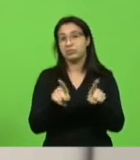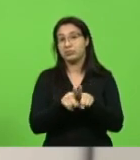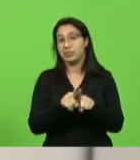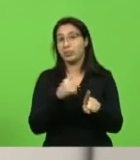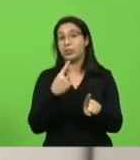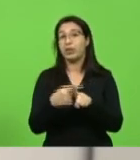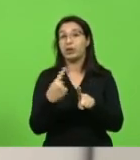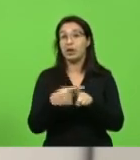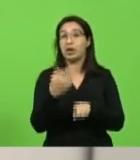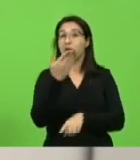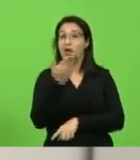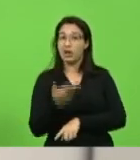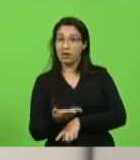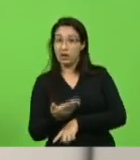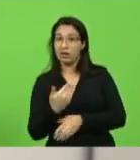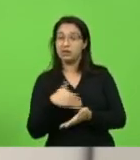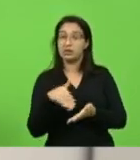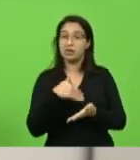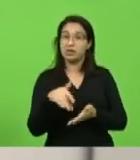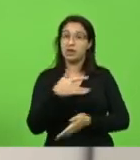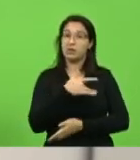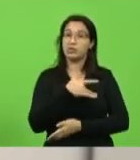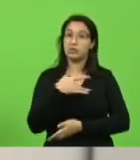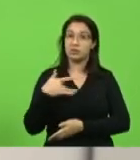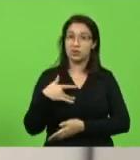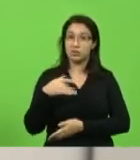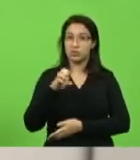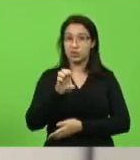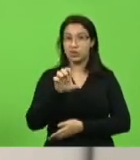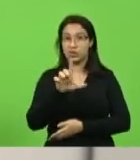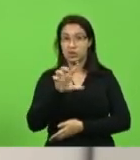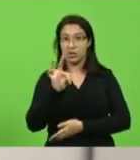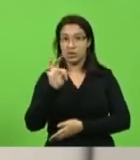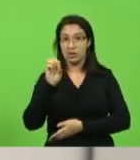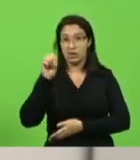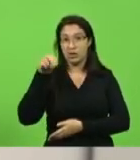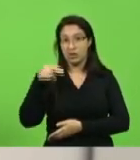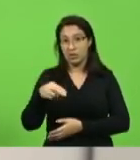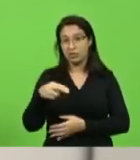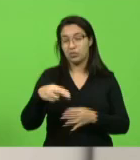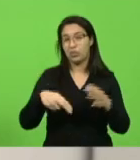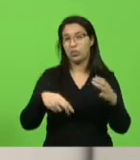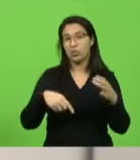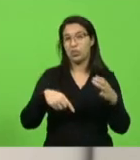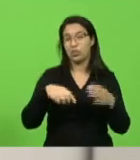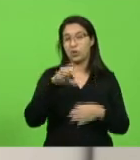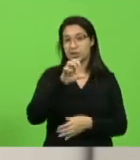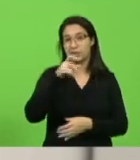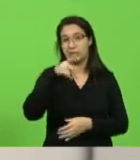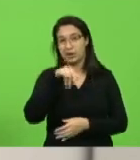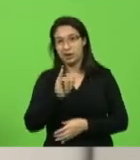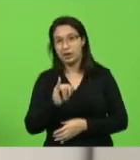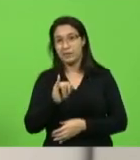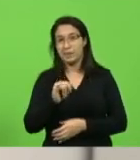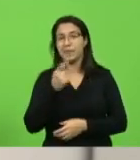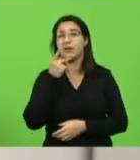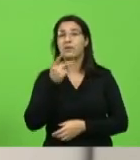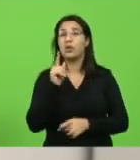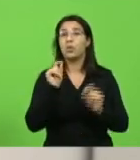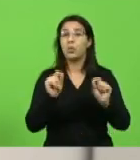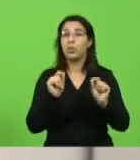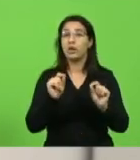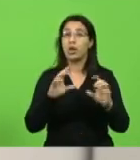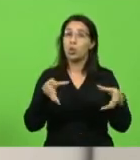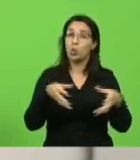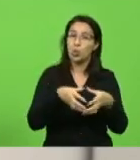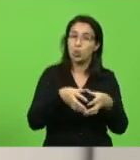então secretário de Estado da Saúde, Elton Zeferino, na comissão parlamentar de inquérito, afirmou que o grupo gestor